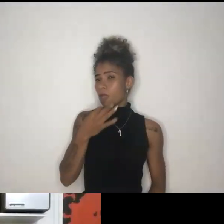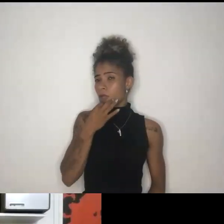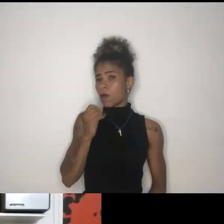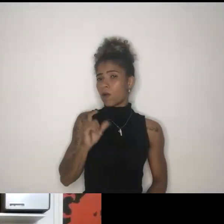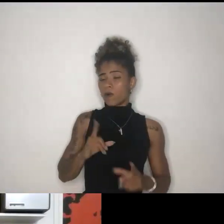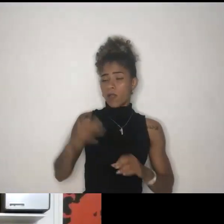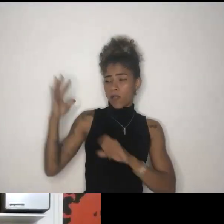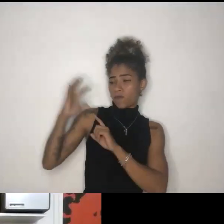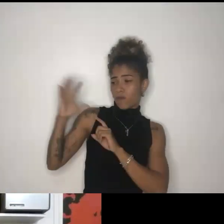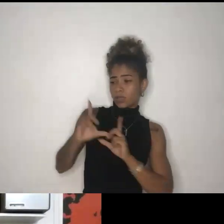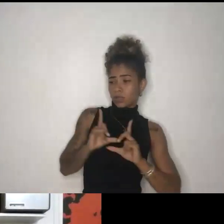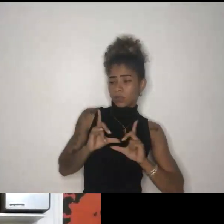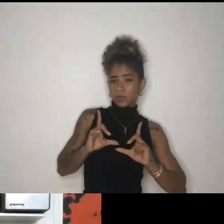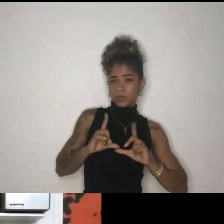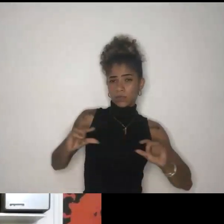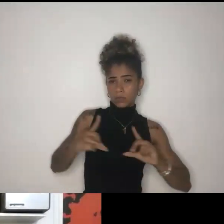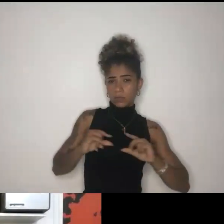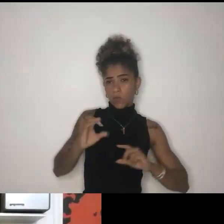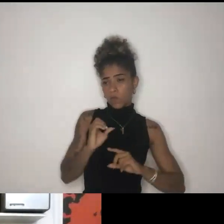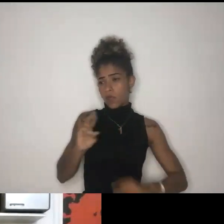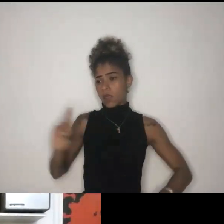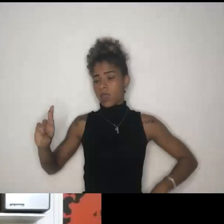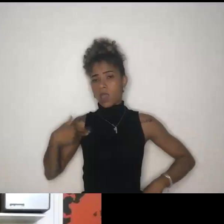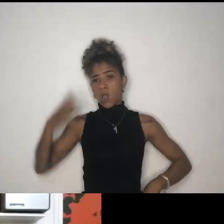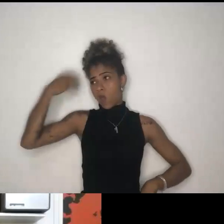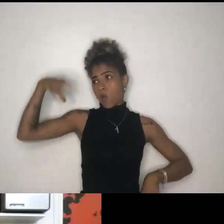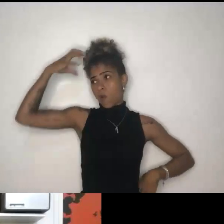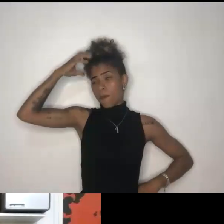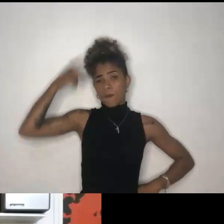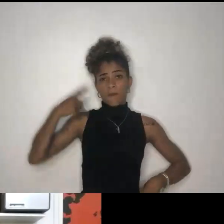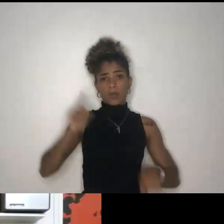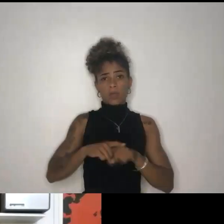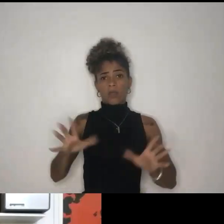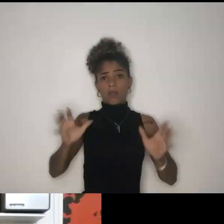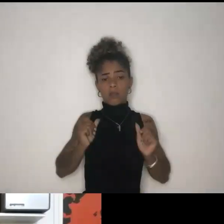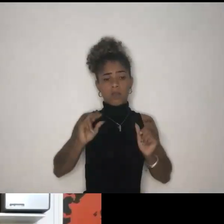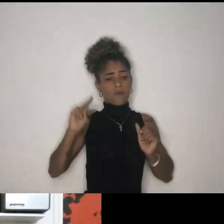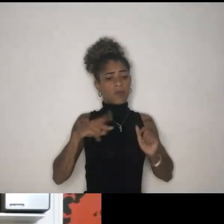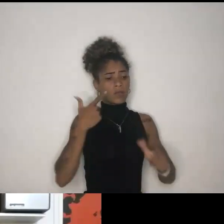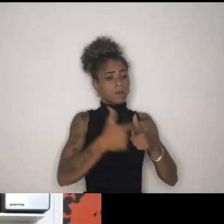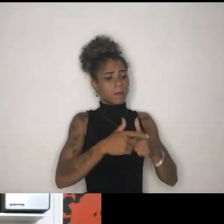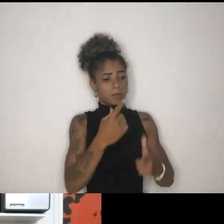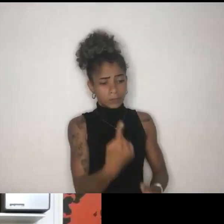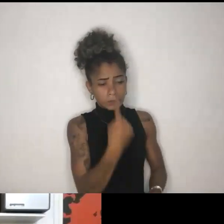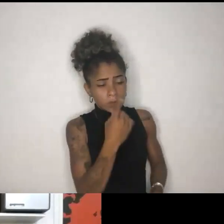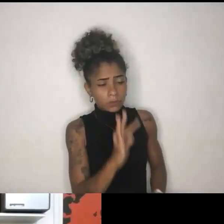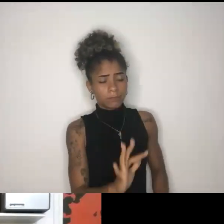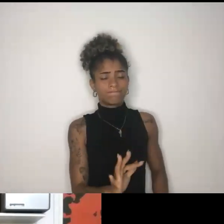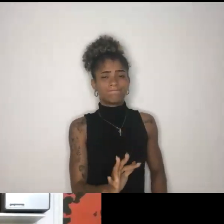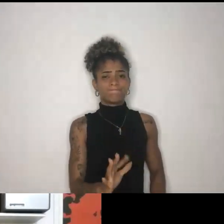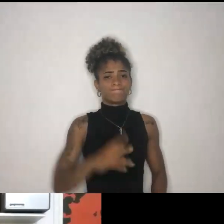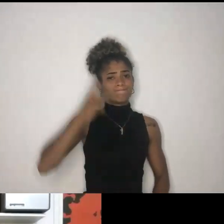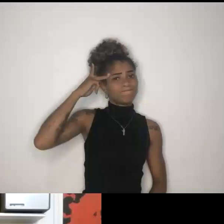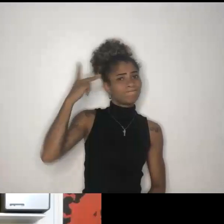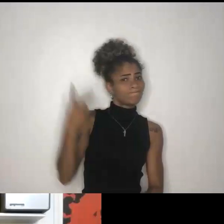assim cara foi culpa minha porque eu não levantei da cadeira para olhar esse problema de perto sabe então assim o fracasso ele